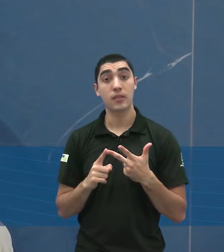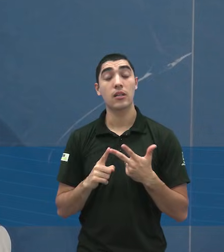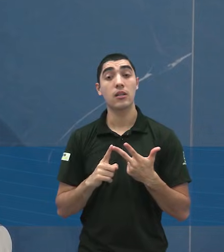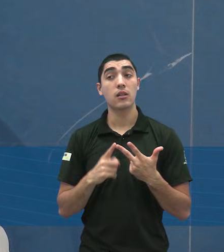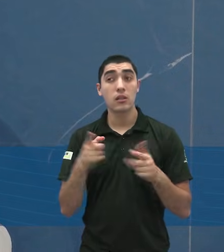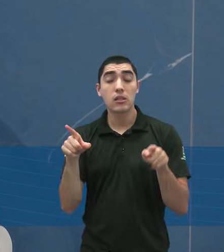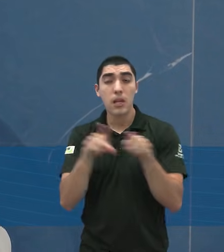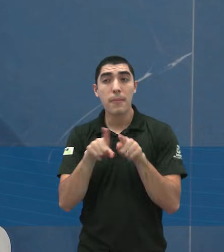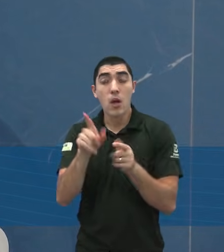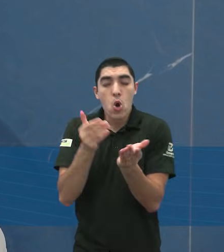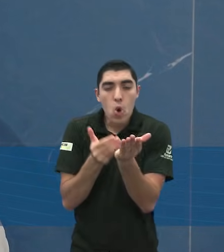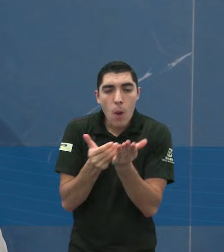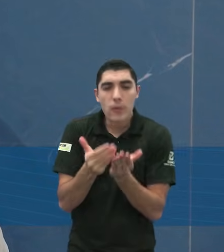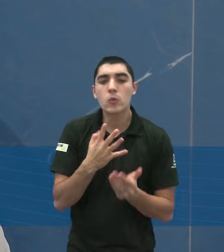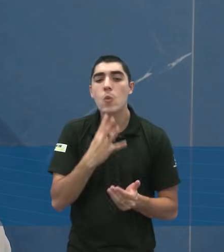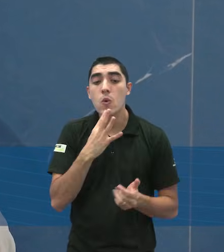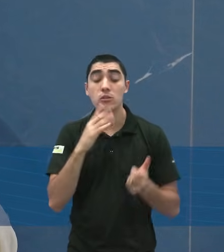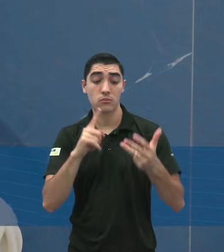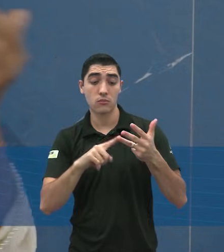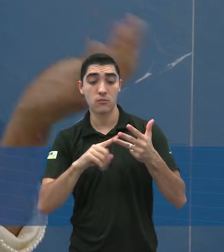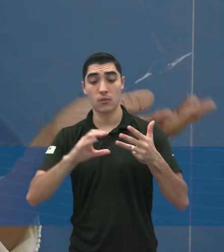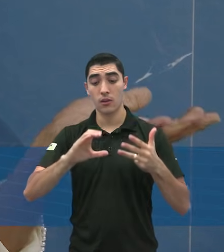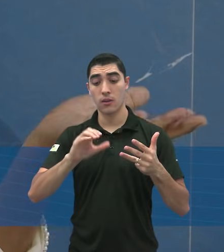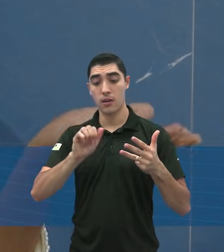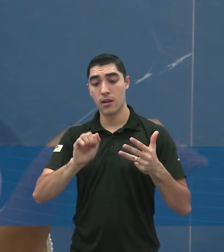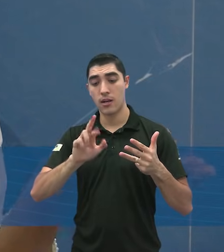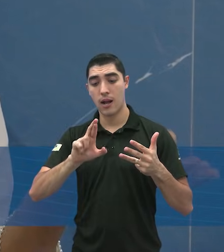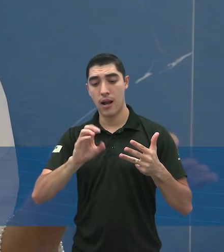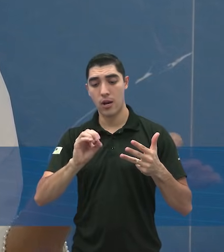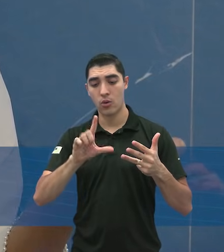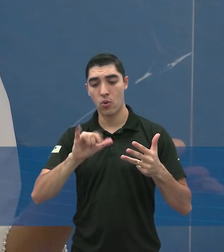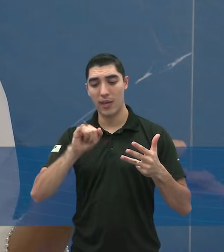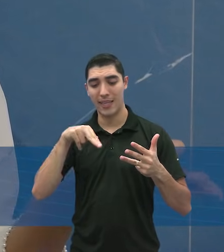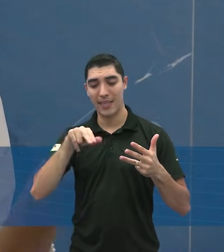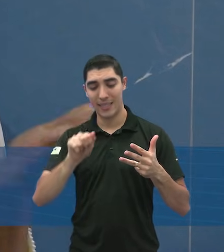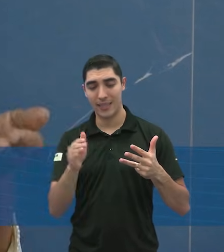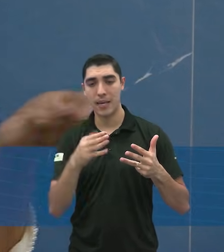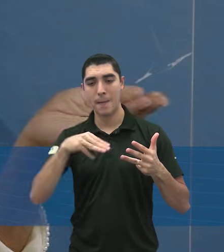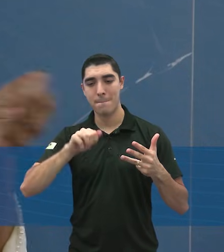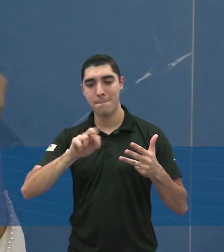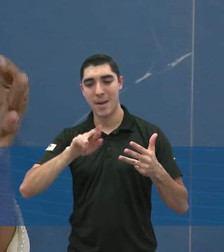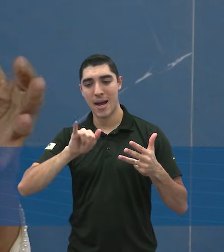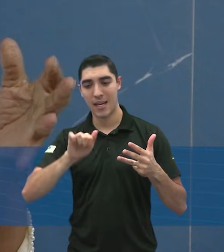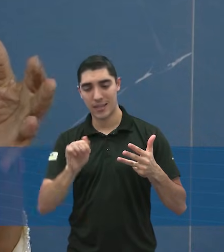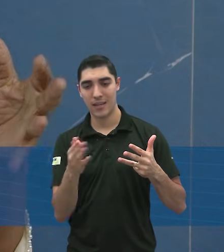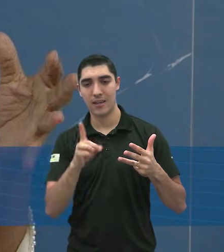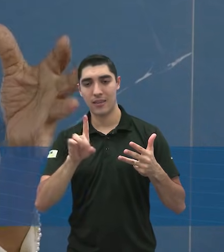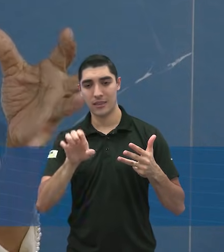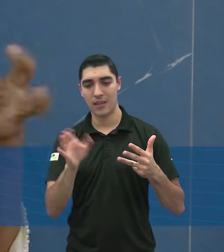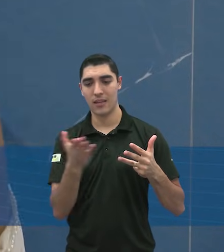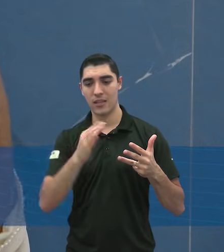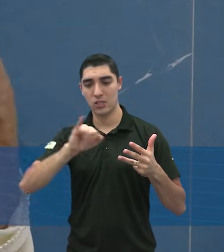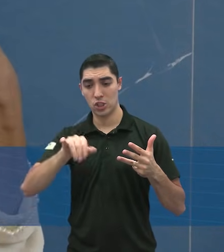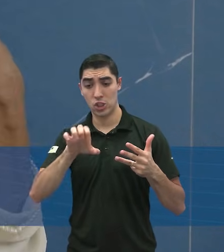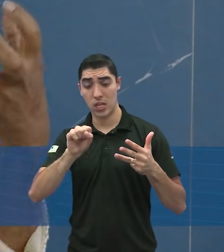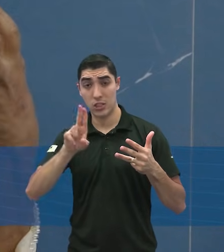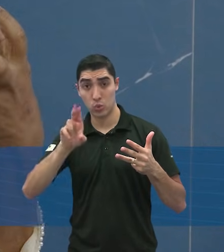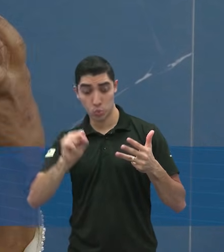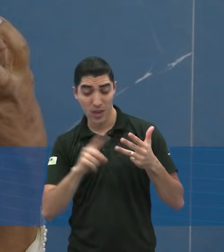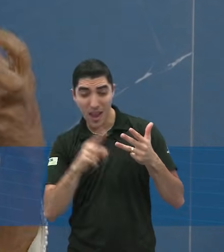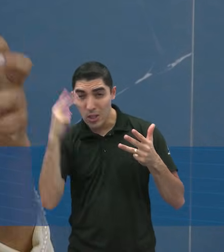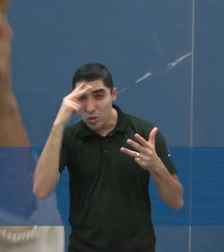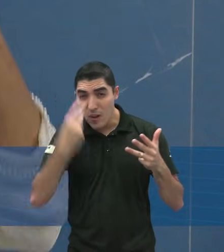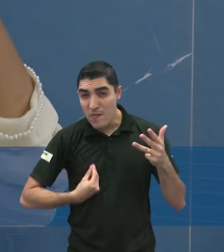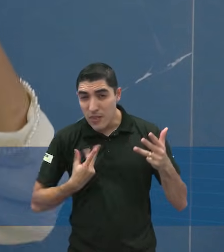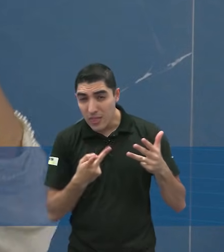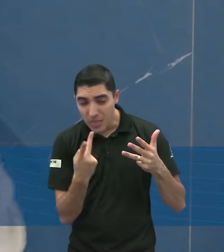sentido, eu acho que é legal para um começo a própria Carolina Maria de Jesus, sim, né? Sim. Que a história de vida